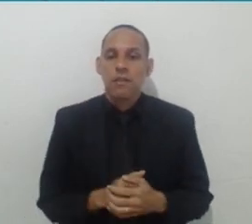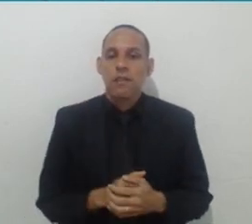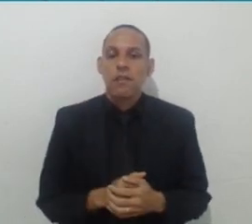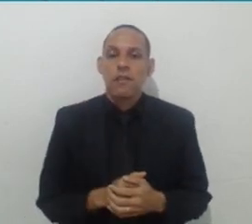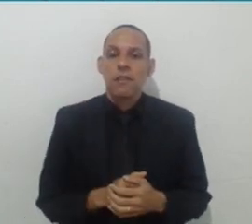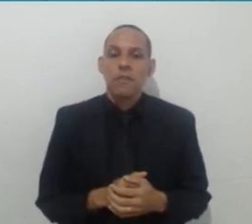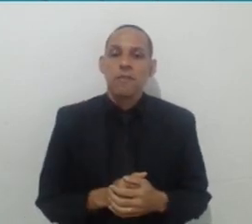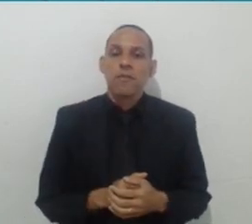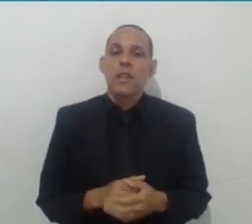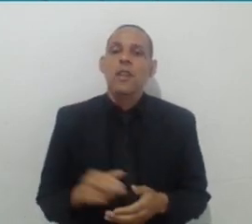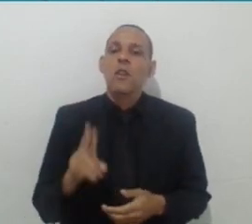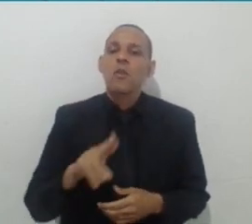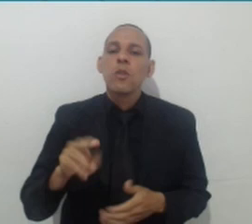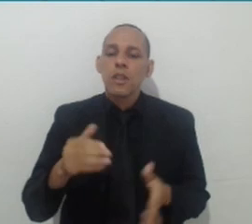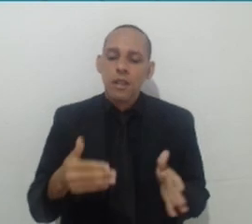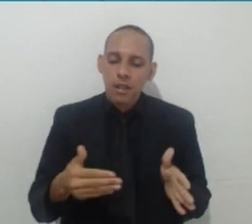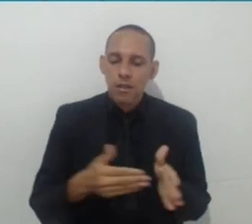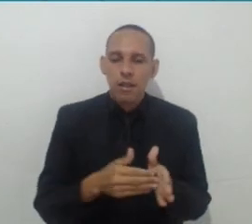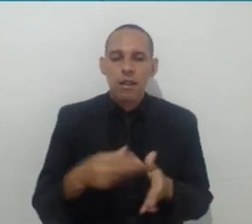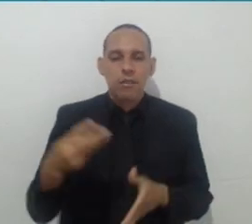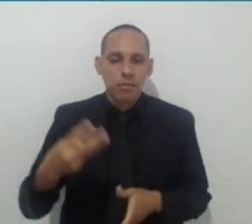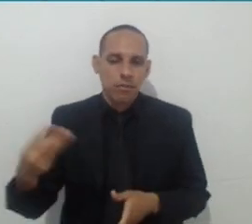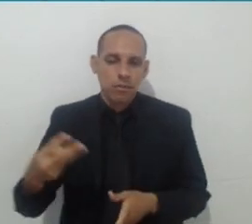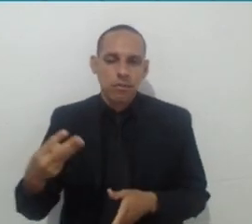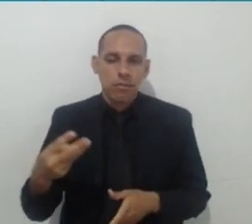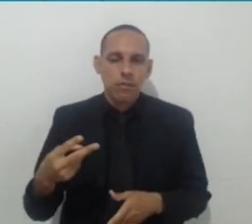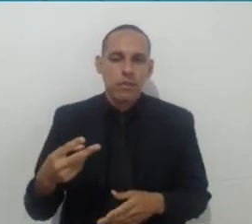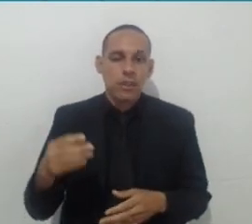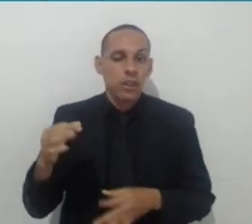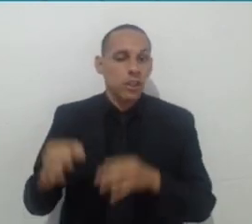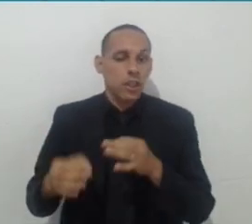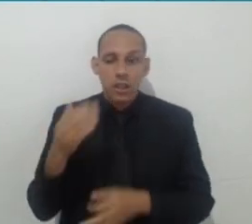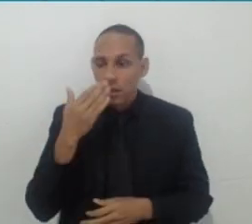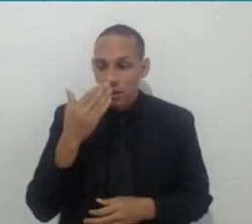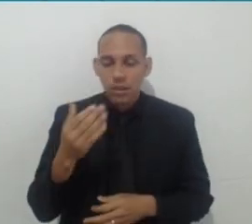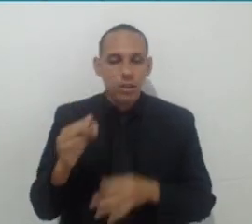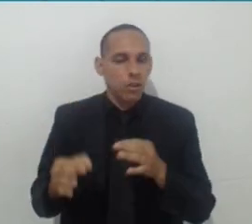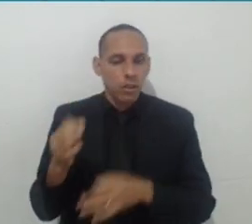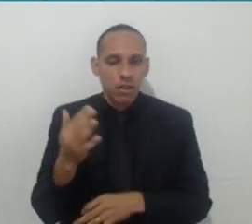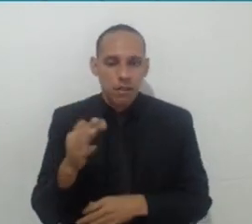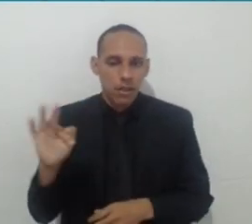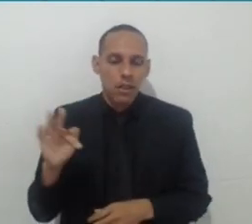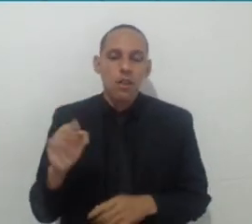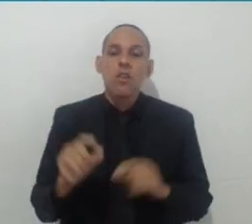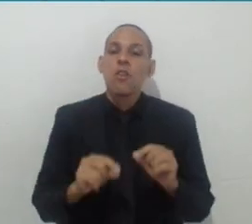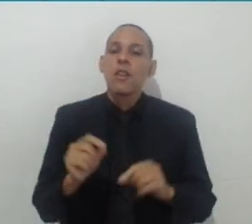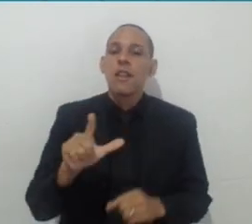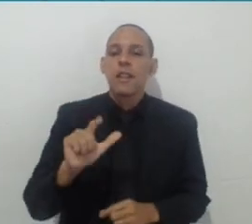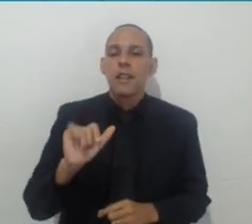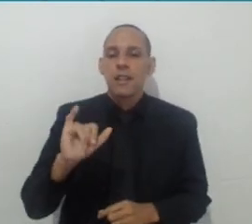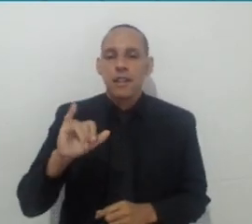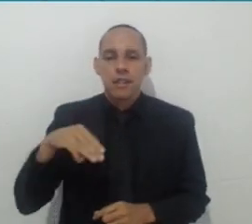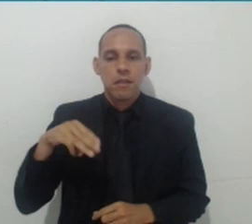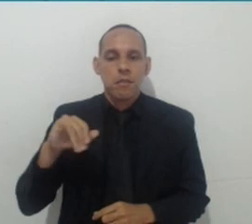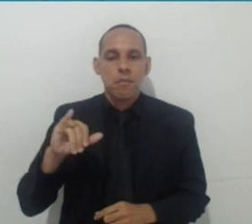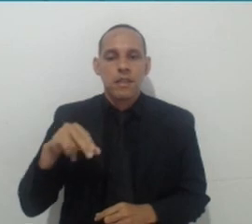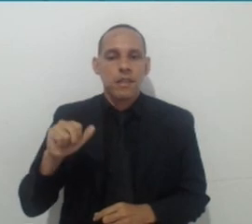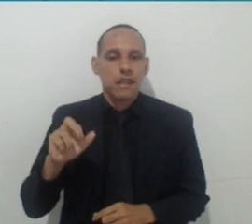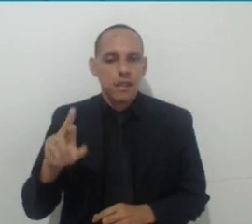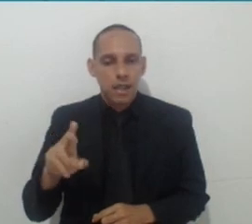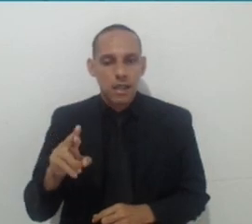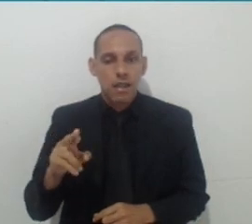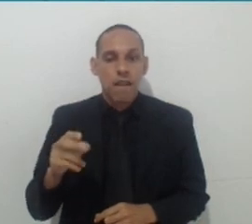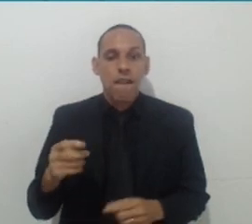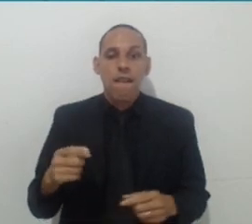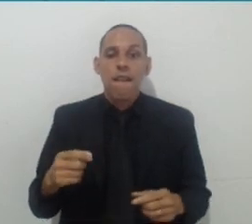de terceiro perante a Justiça Federal, no qual foi obtida a liminar para suspender os efeitos da penhora, determinada por esse